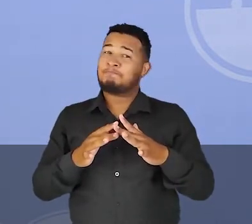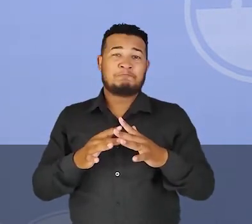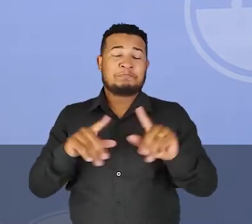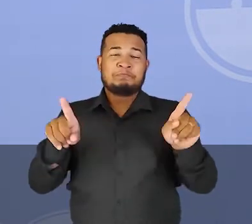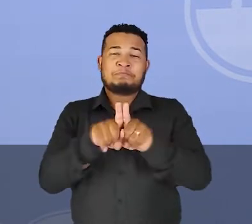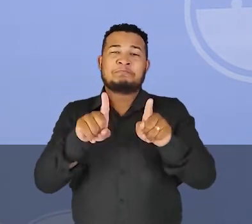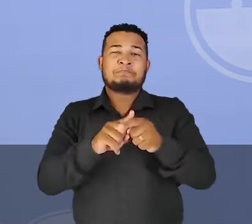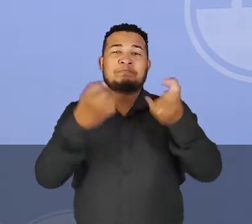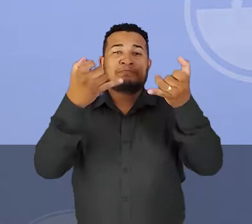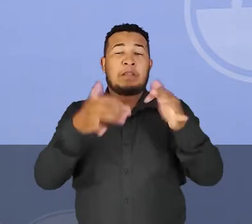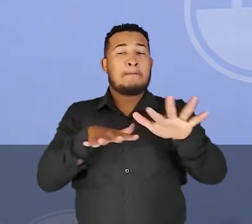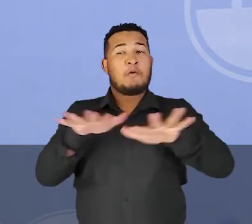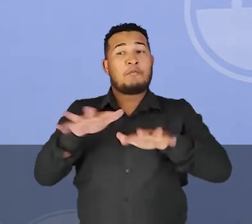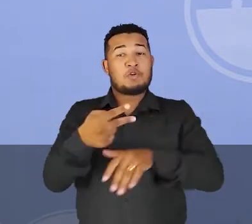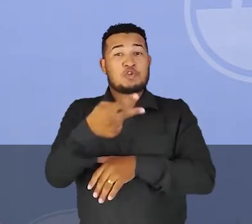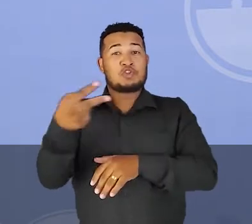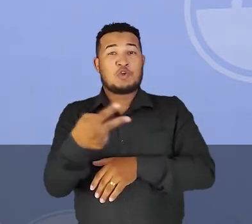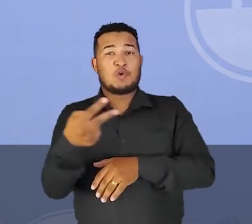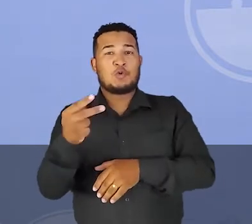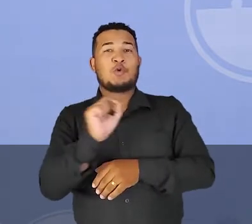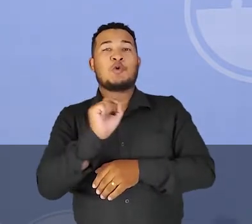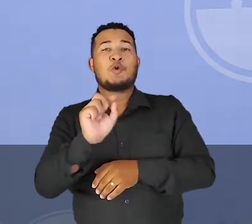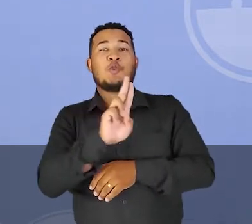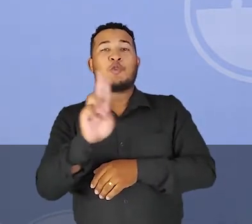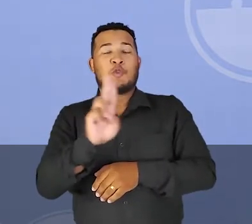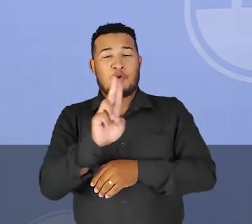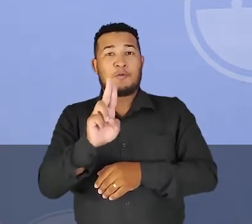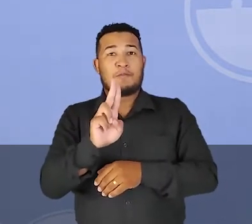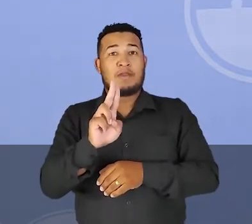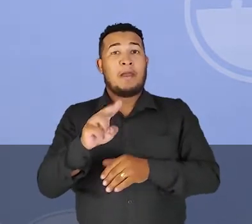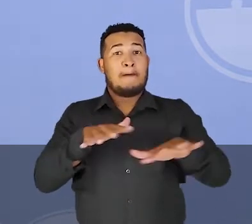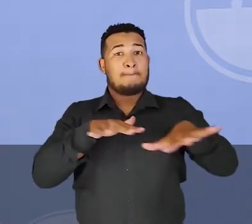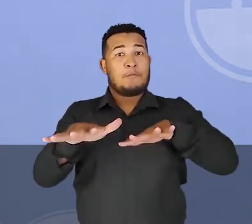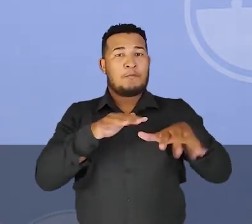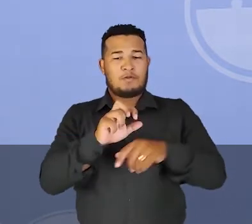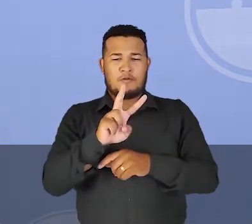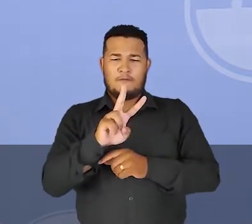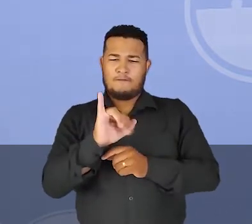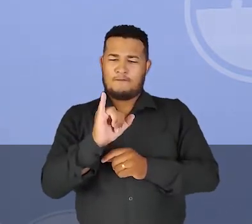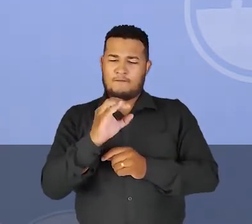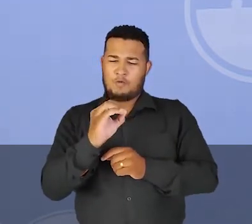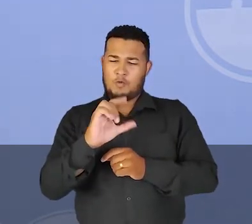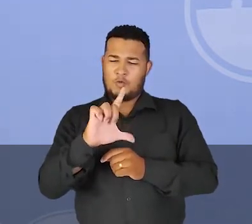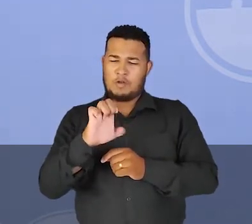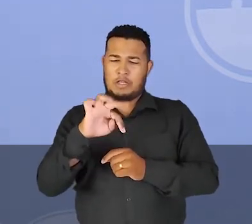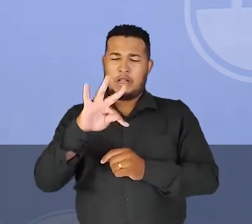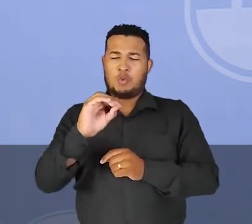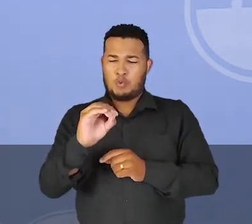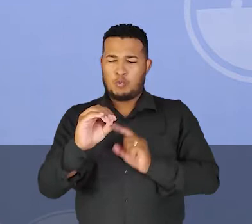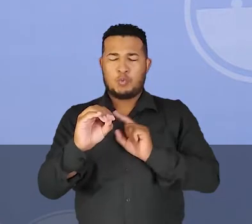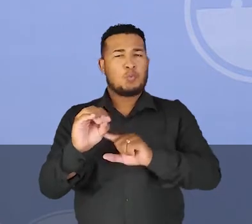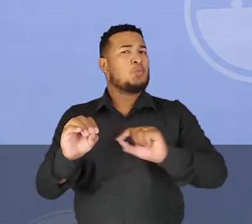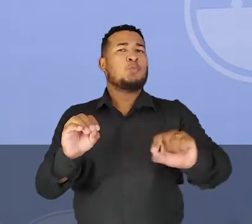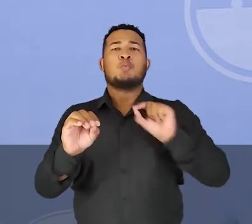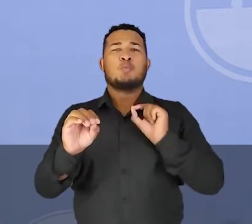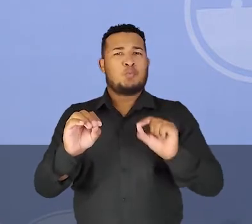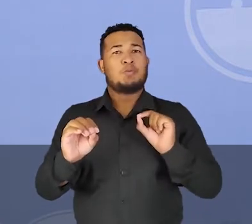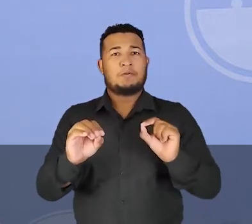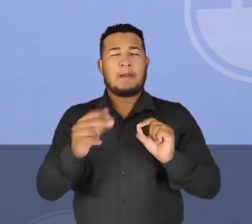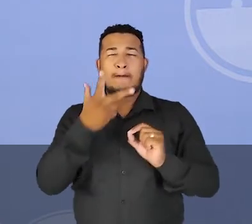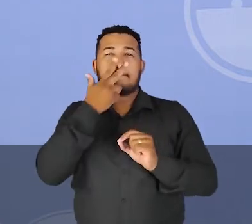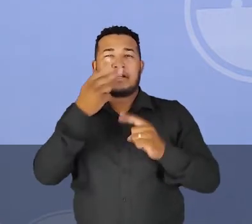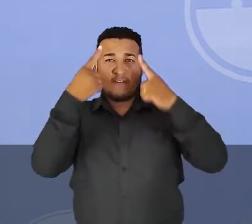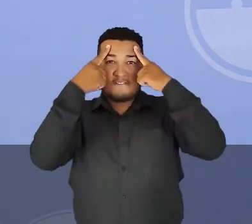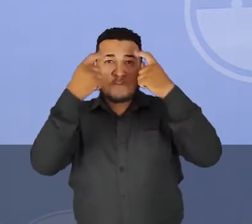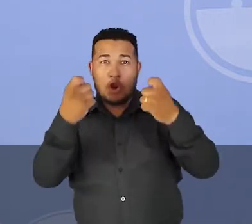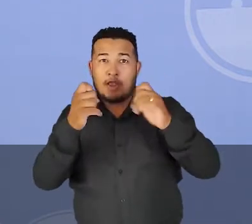também descreve um segundo movimento, que ele chamou de movimento violento. E o que é esse movimento violento? O movimento